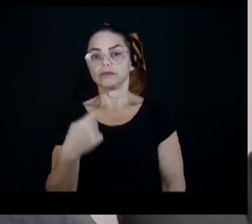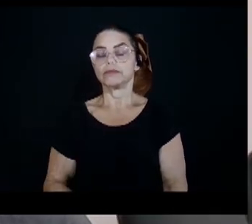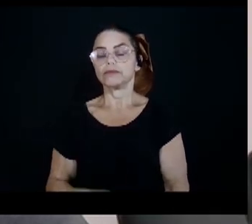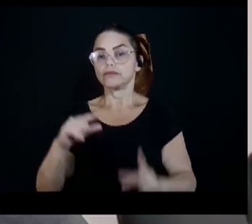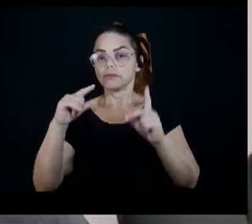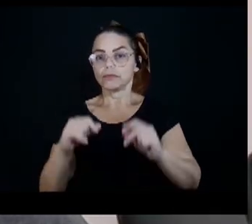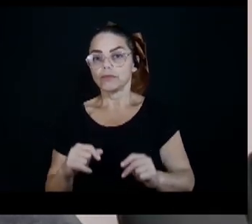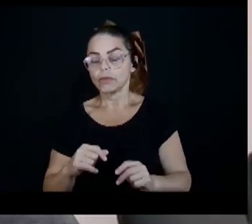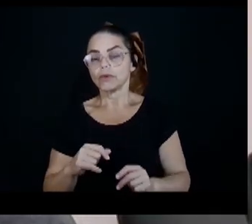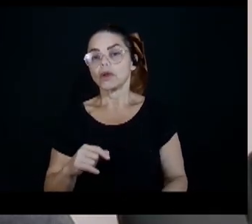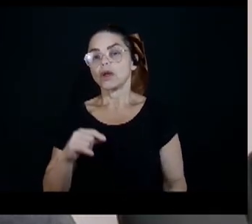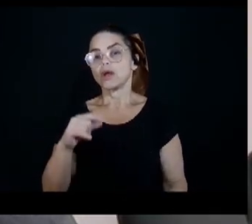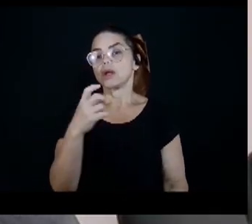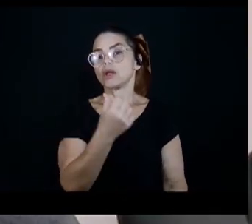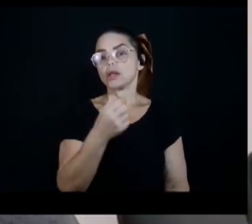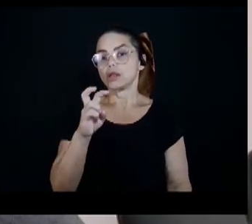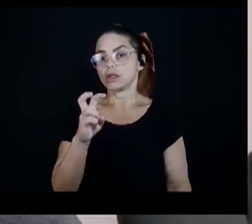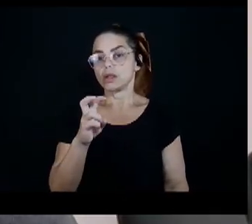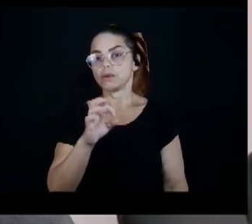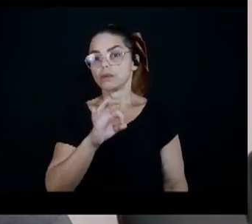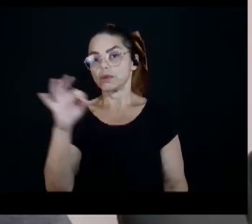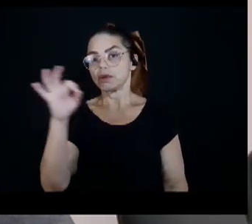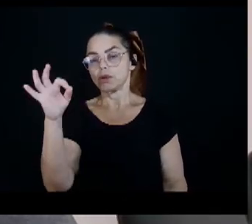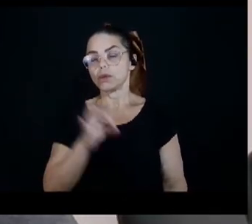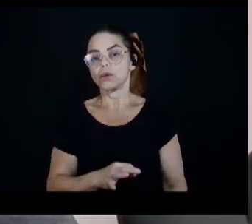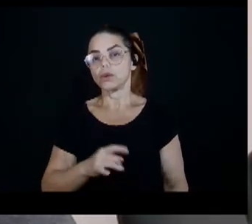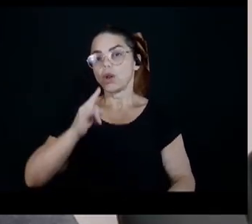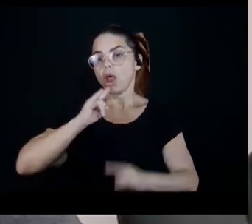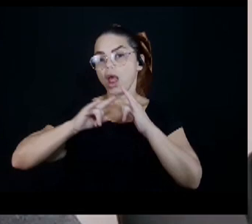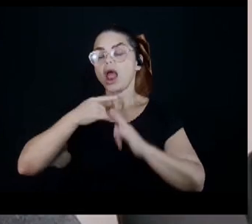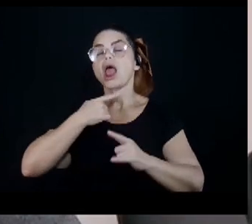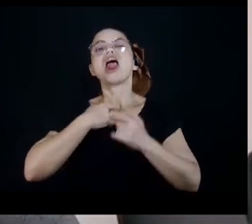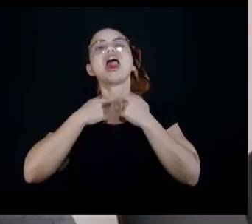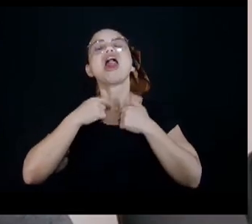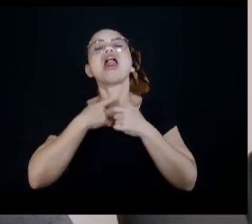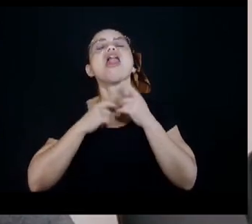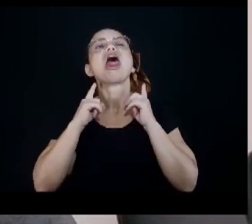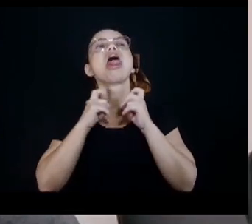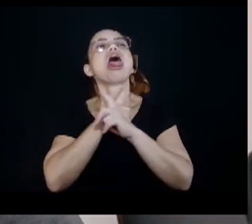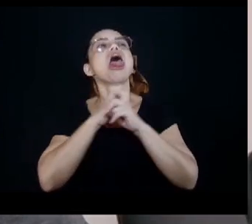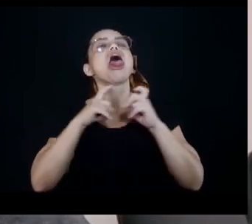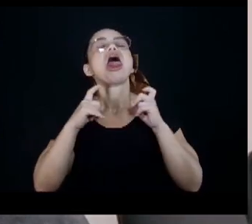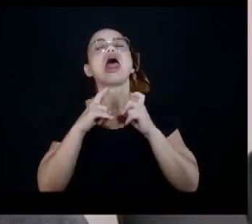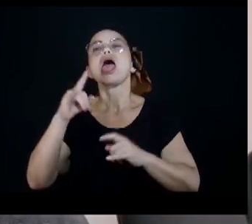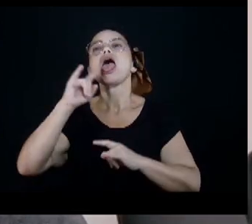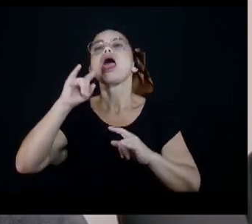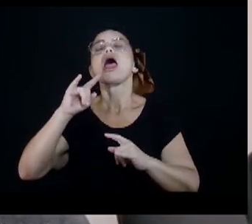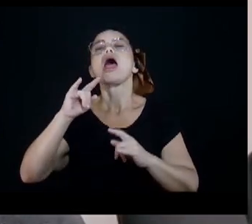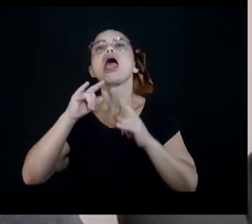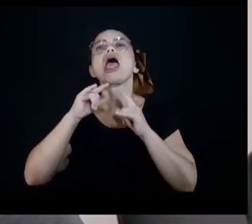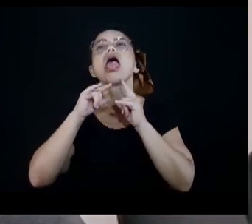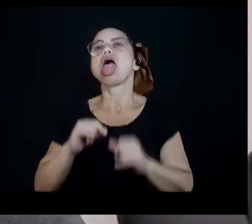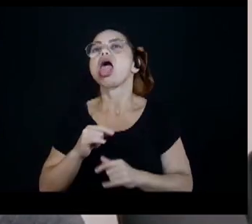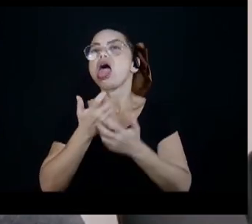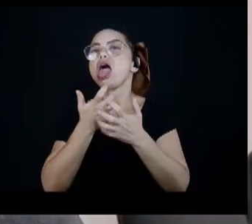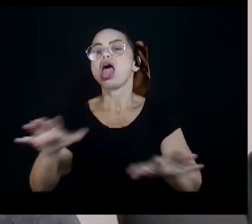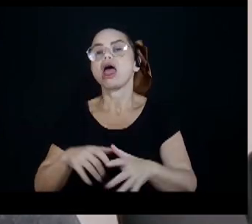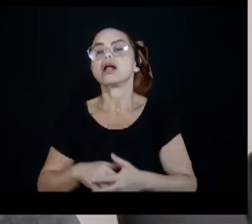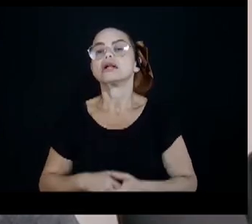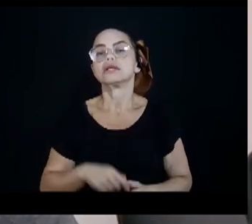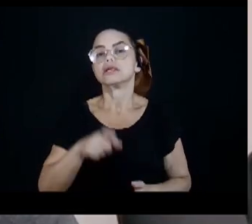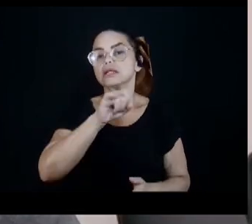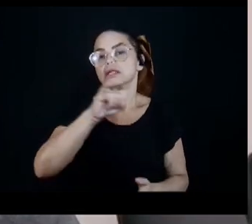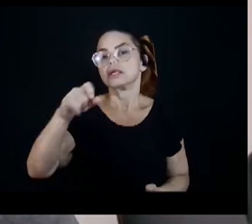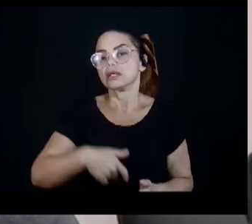Por vários motivos, até porque ele não sente vontade de consumir, ele não come frituras. Então, se o estabelecimento ele